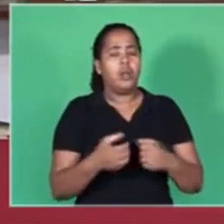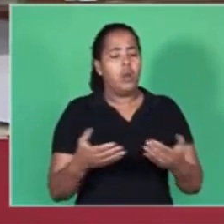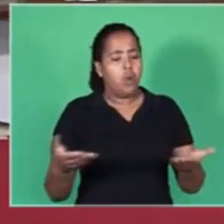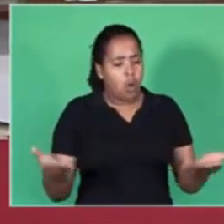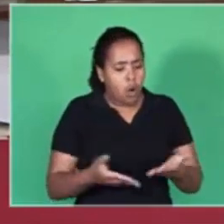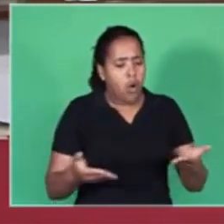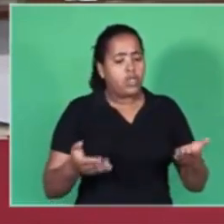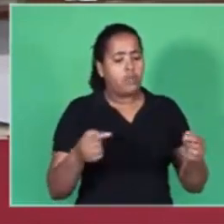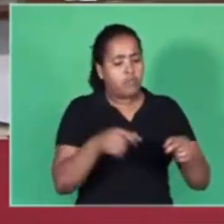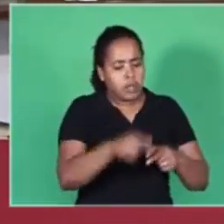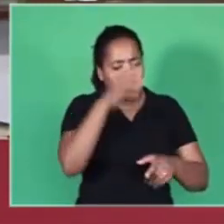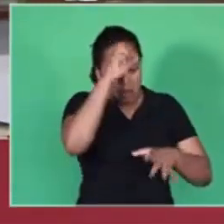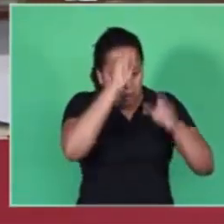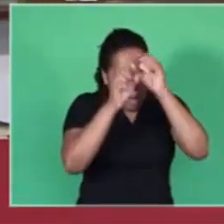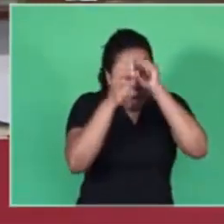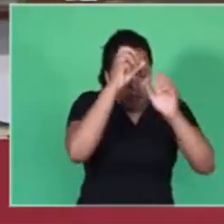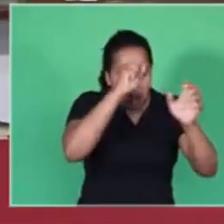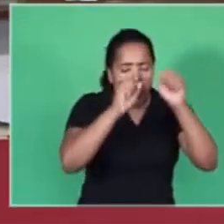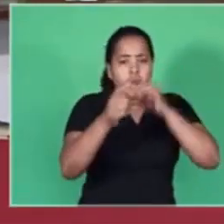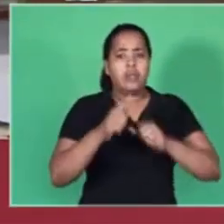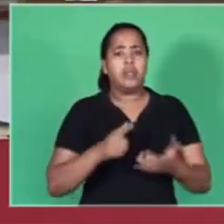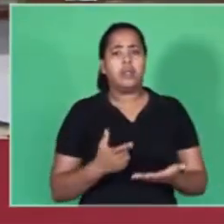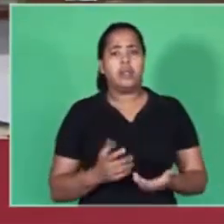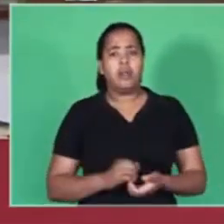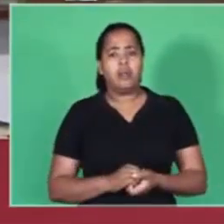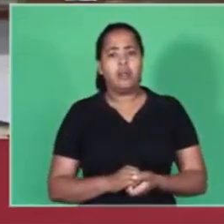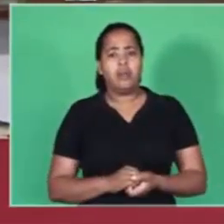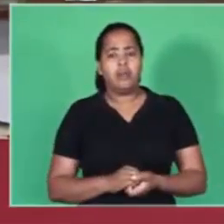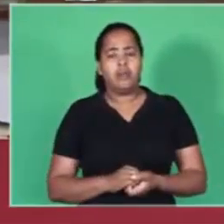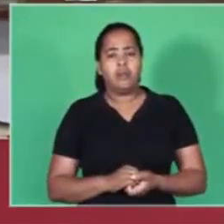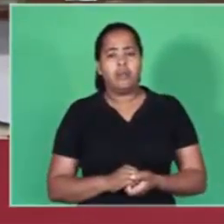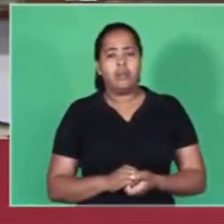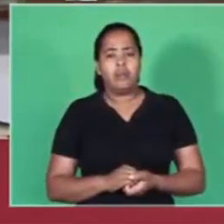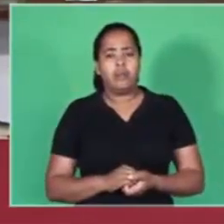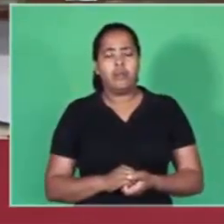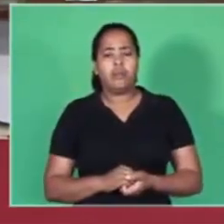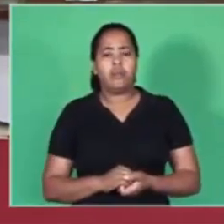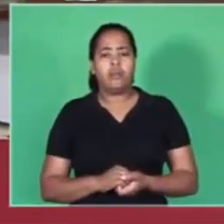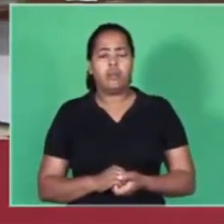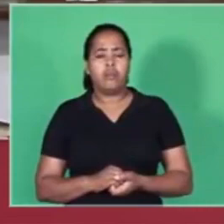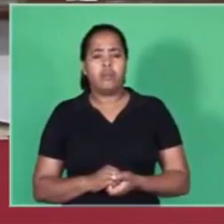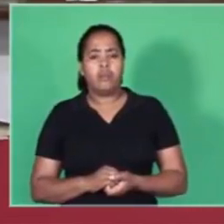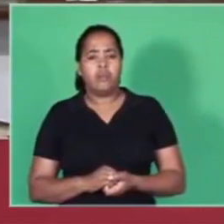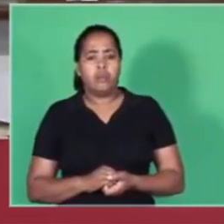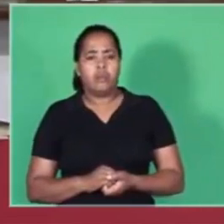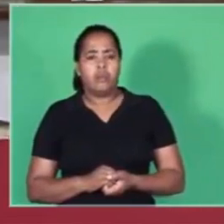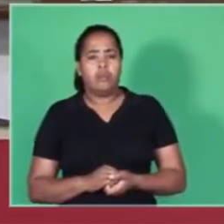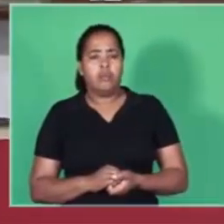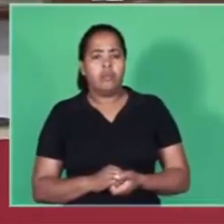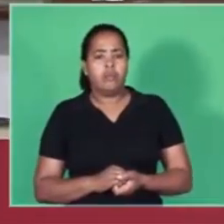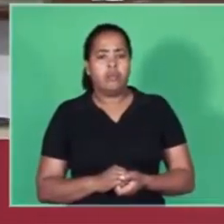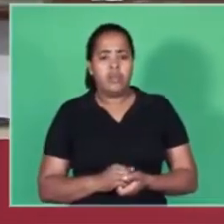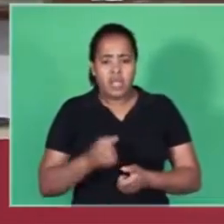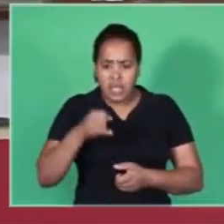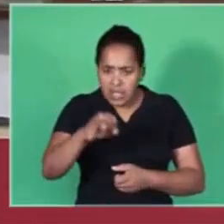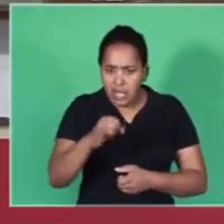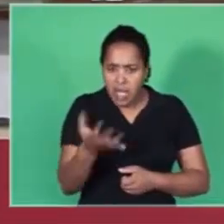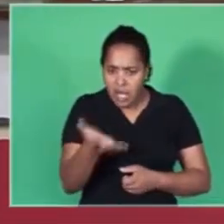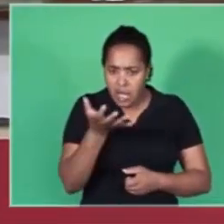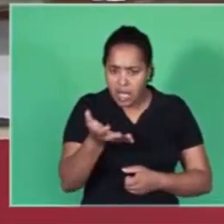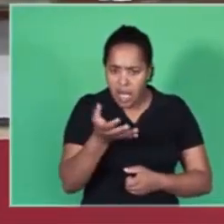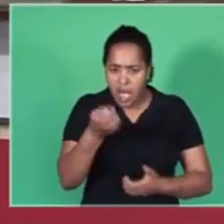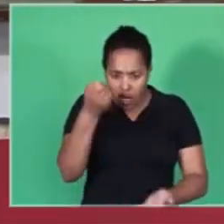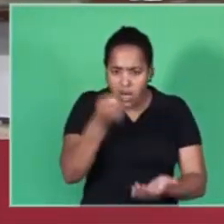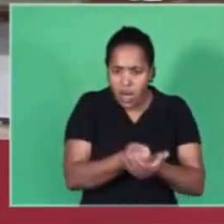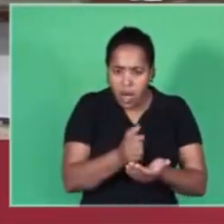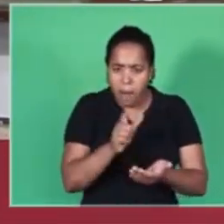caso aqui assim. Manda o camarada escrever para um dos nossos. Manda. Nós pagamos a passagem dele. Há pouco